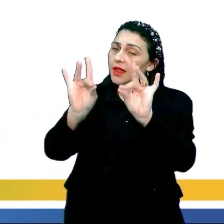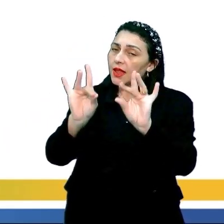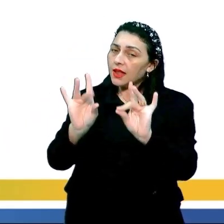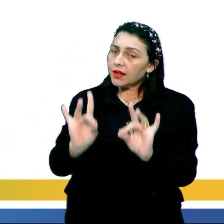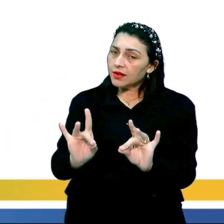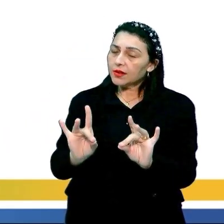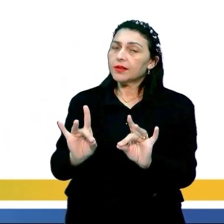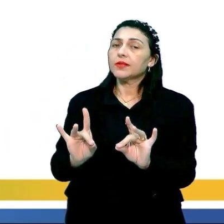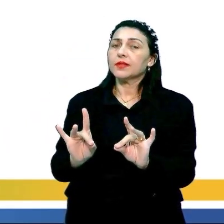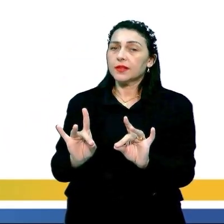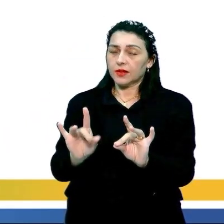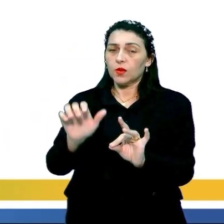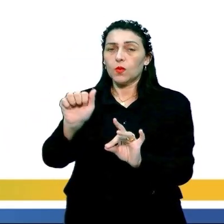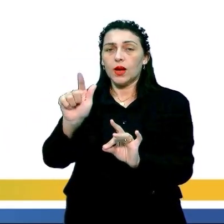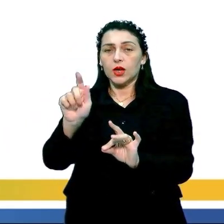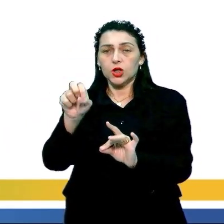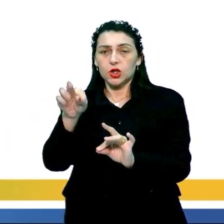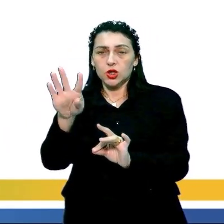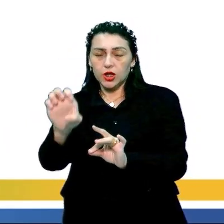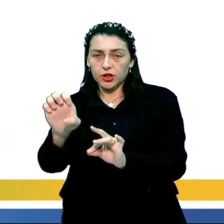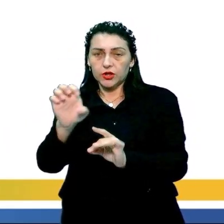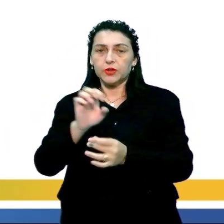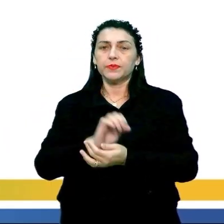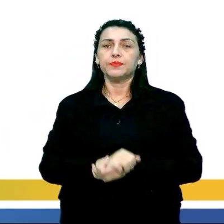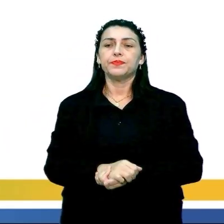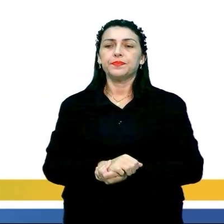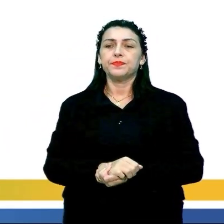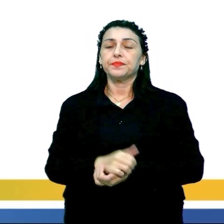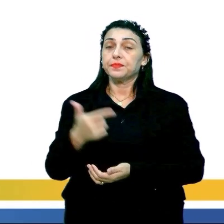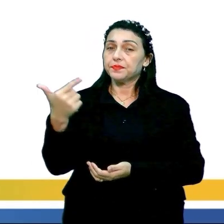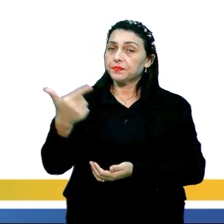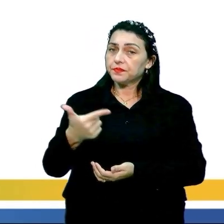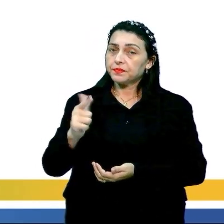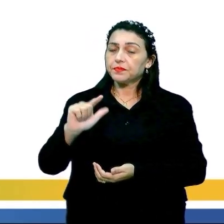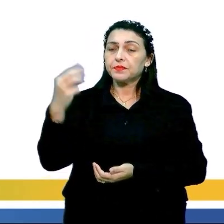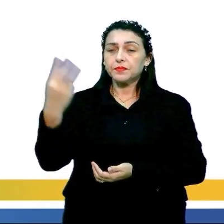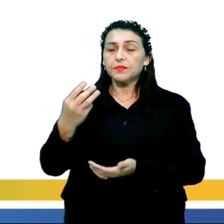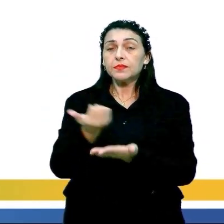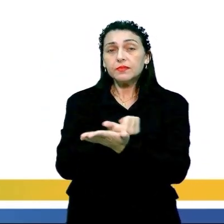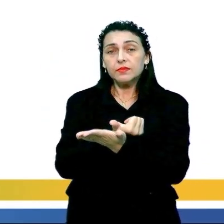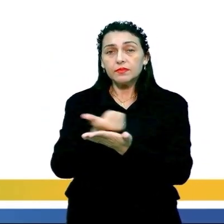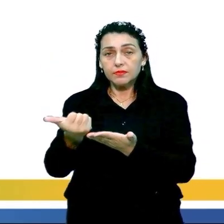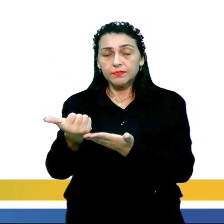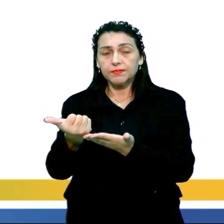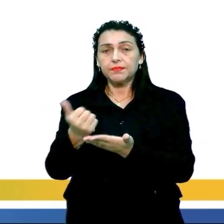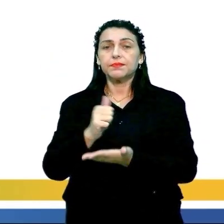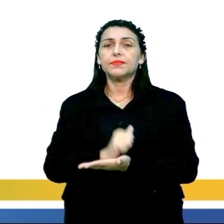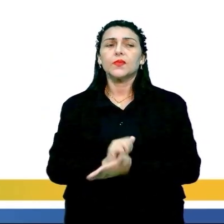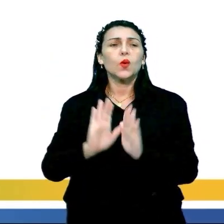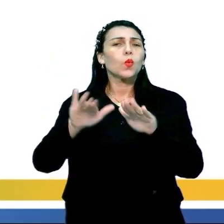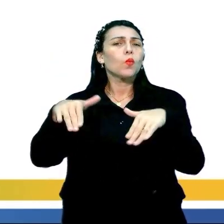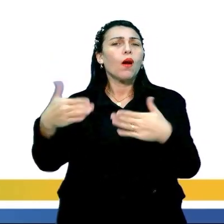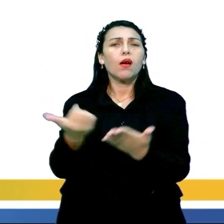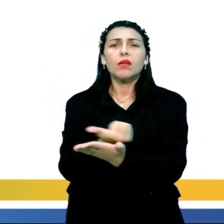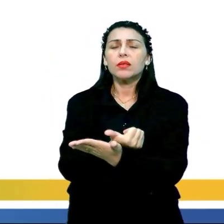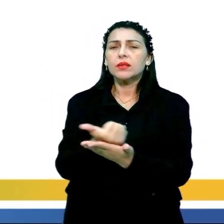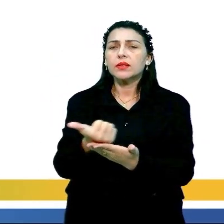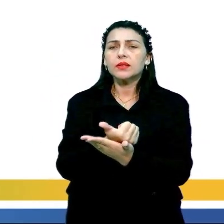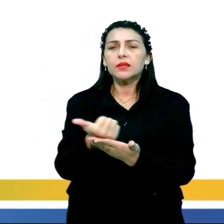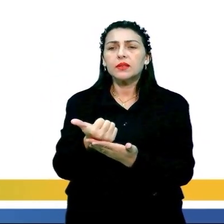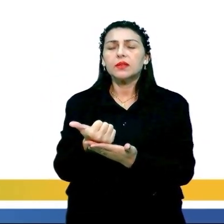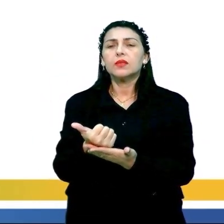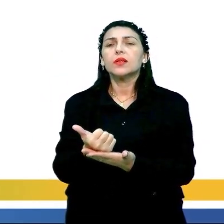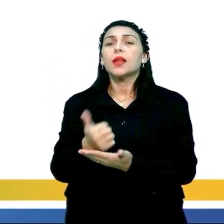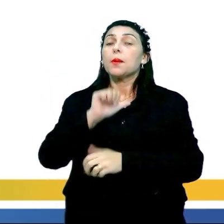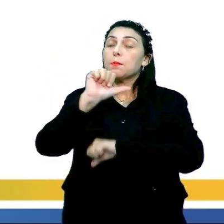seguida esse agente, né? Na sequência, ela colocou a ação. Qual é a ação? A